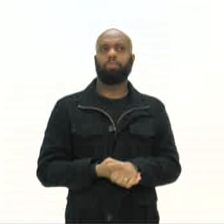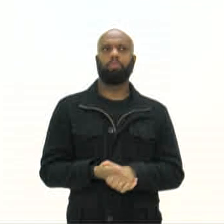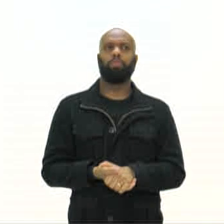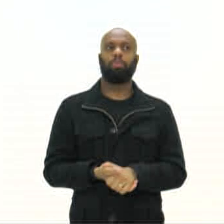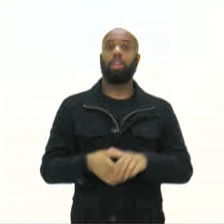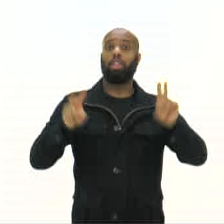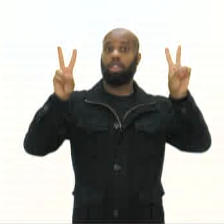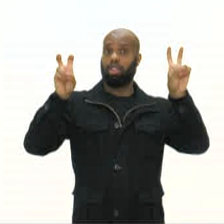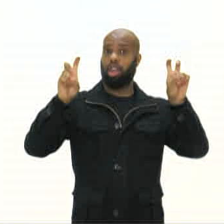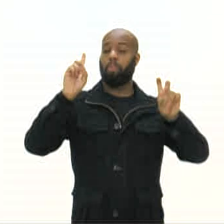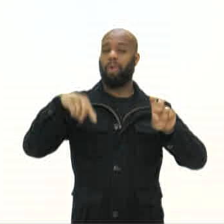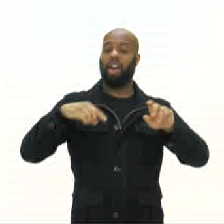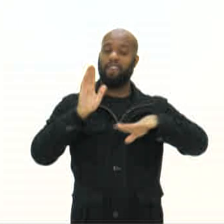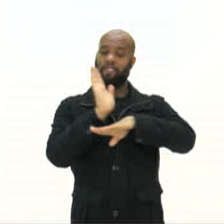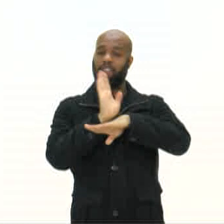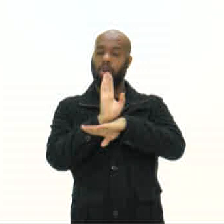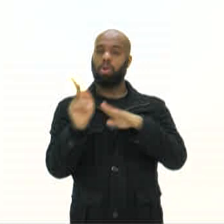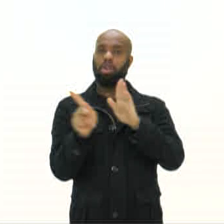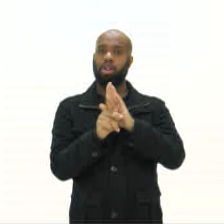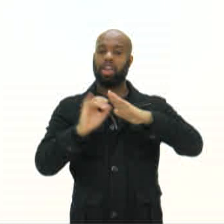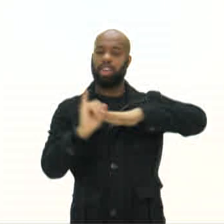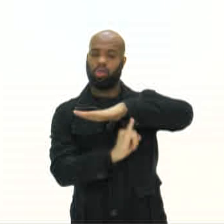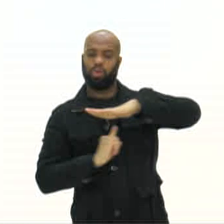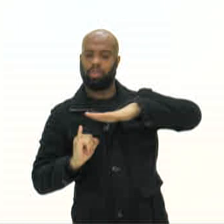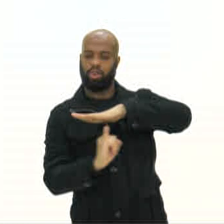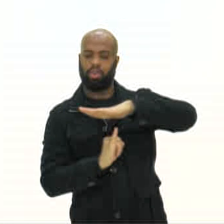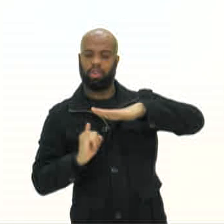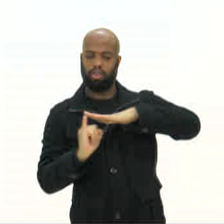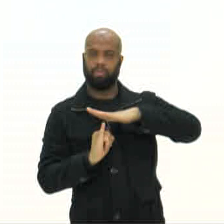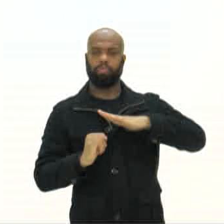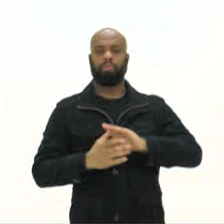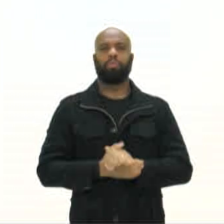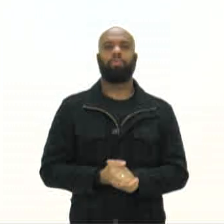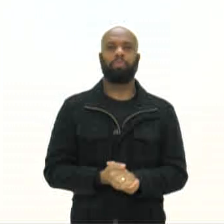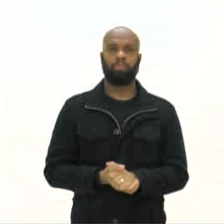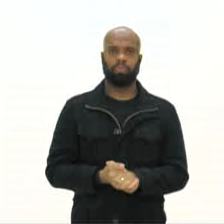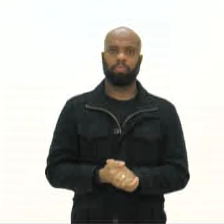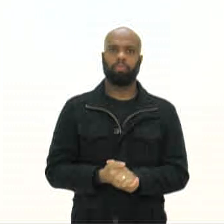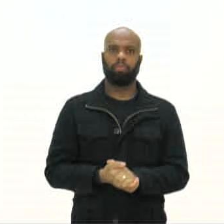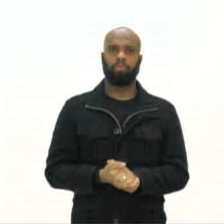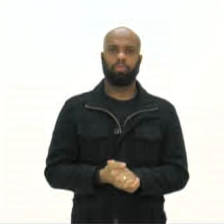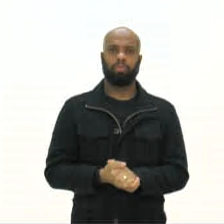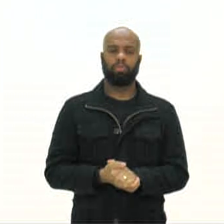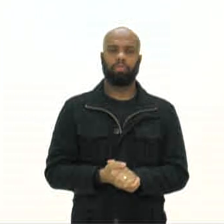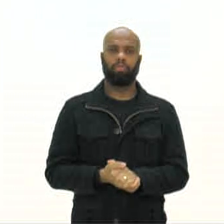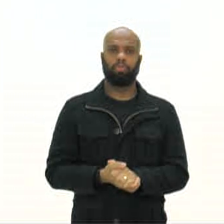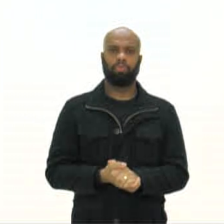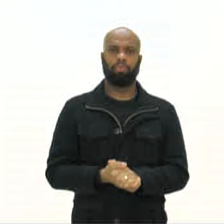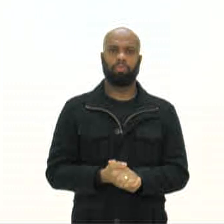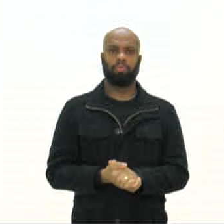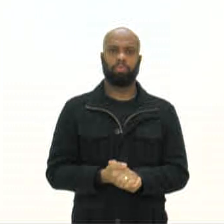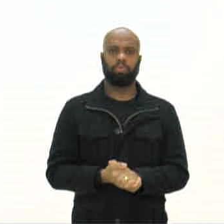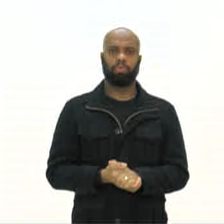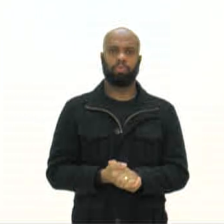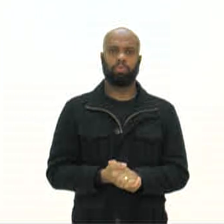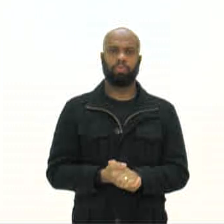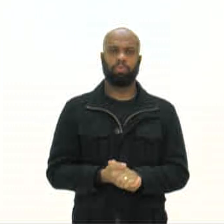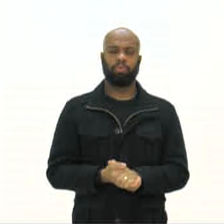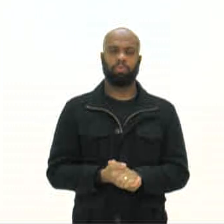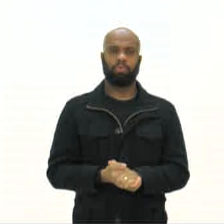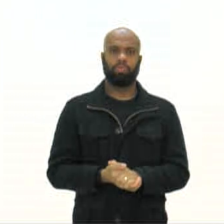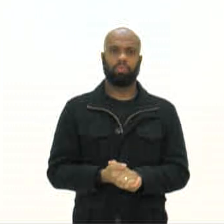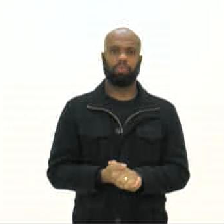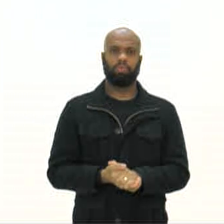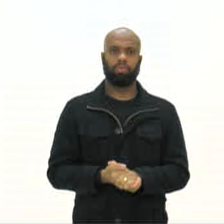industry, filme como indústria, que é o título. Films are activity inserted in the cultural sector of